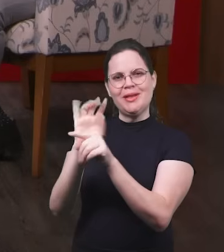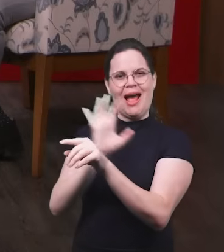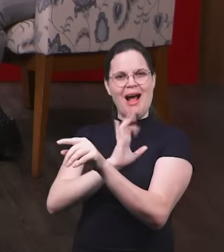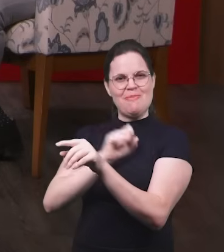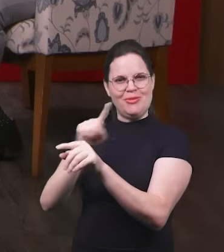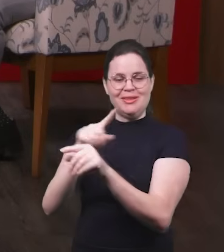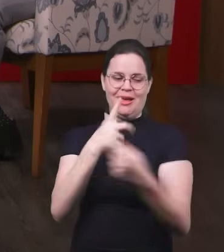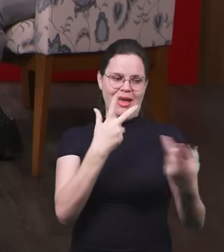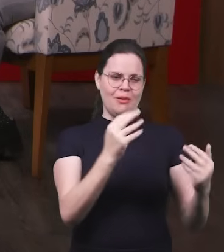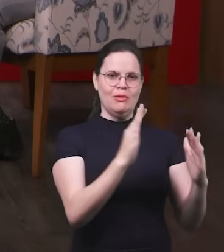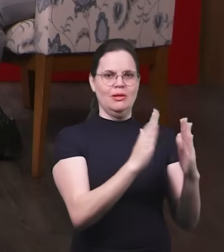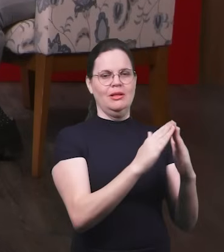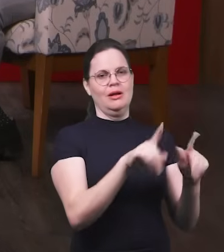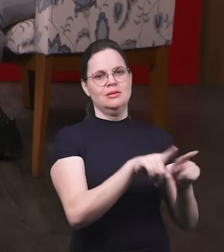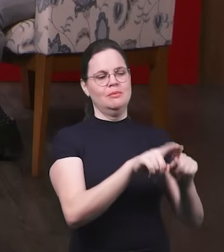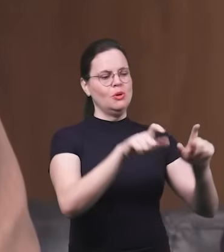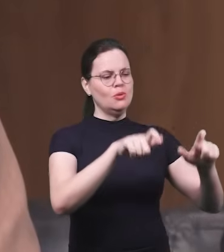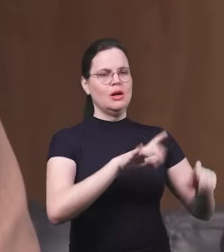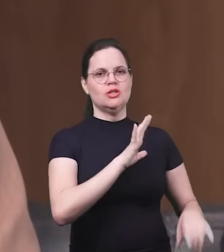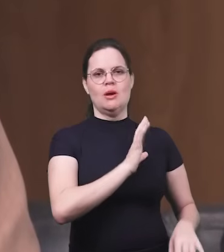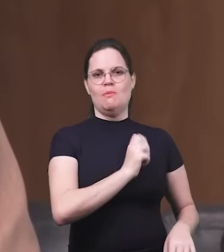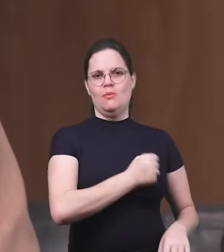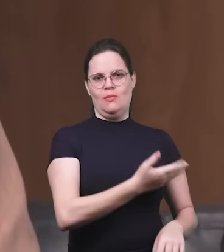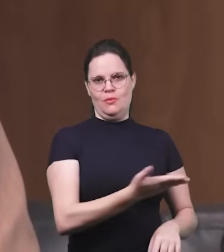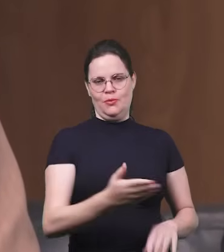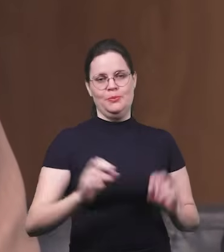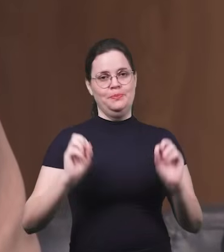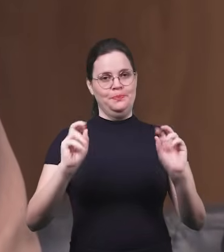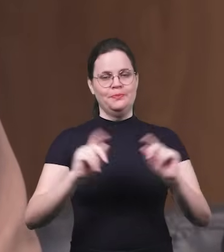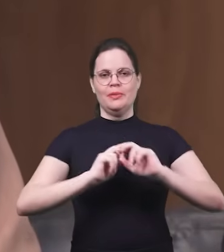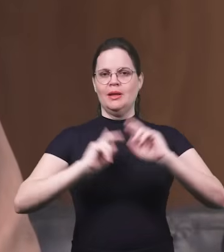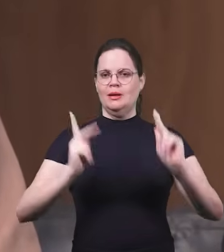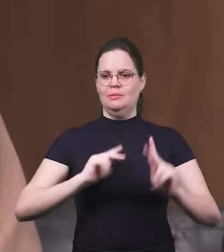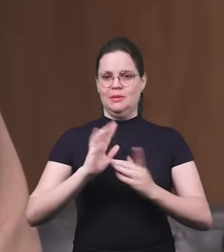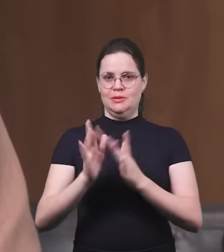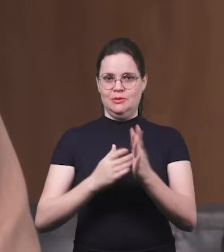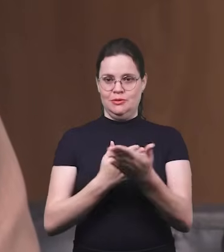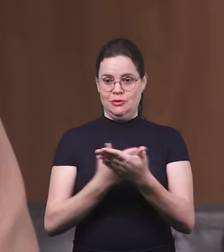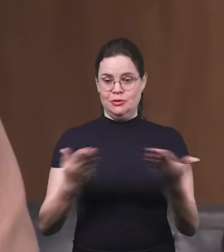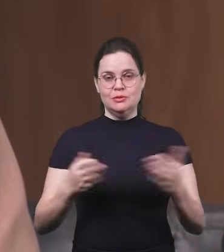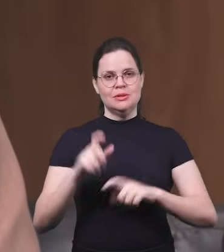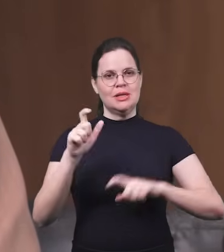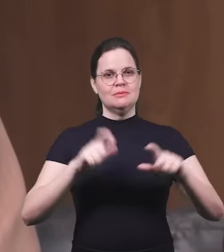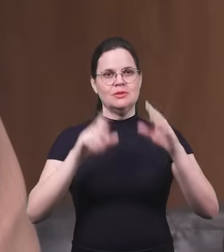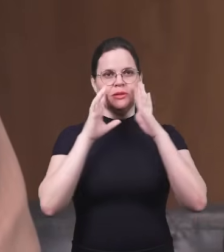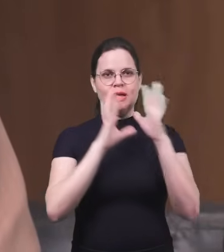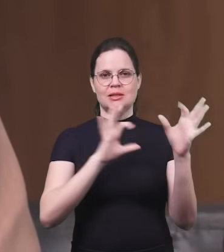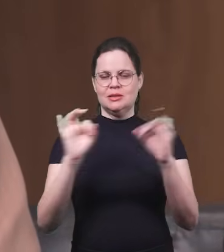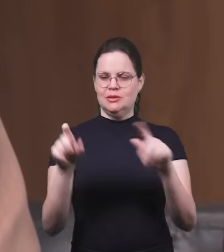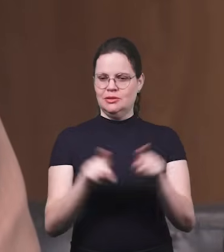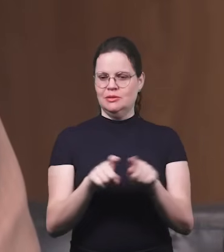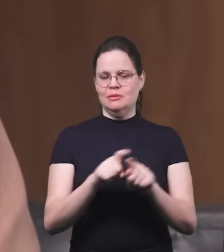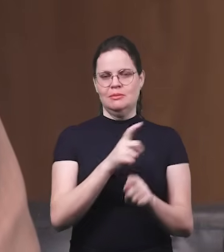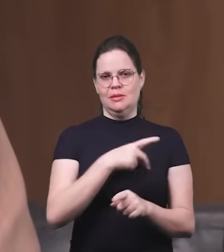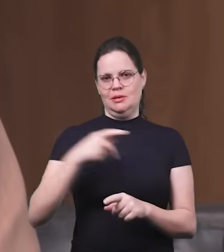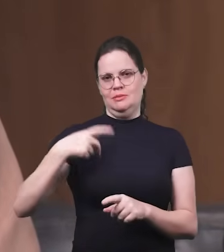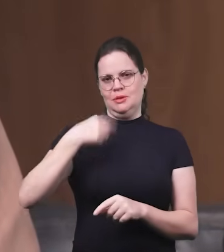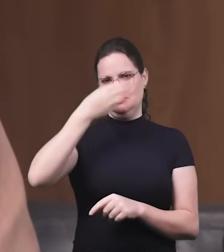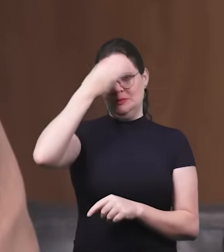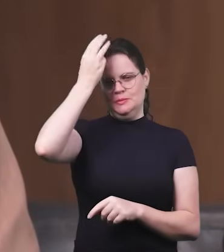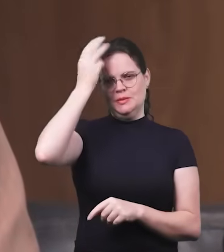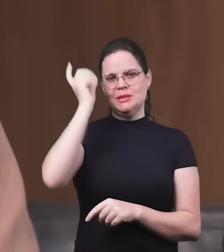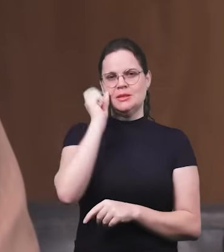Paz do Senhor, Guilherme. Paz do Senhor, pastor Marcelo, pastor Felipe e a todos que estão assistindo conosco